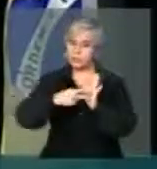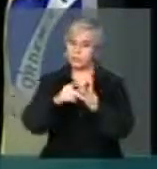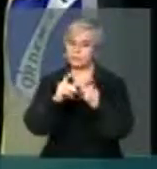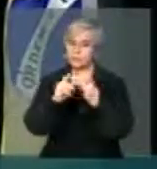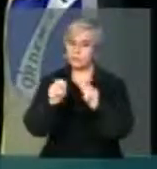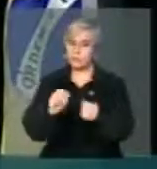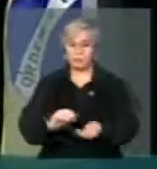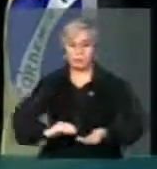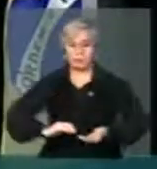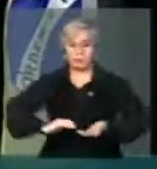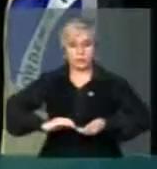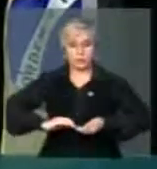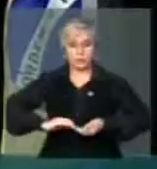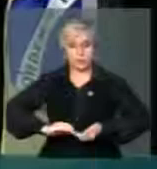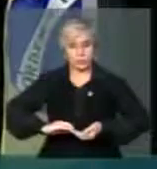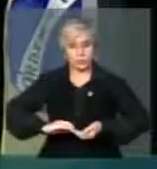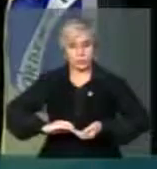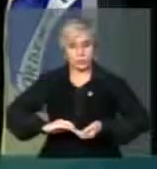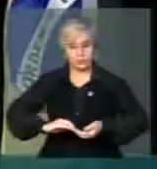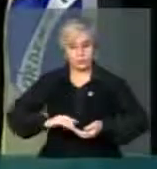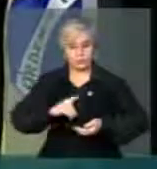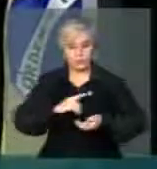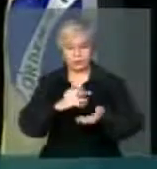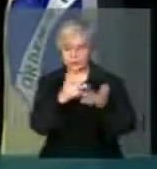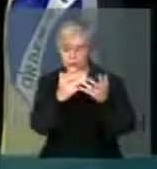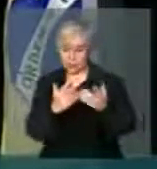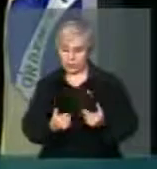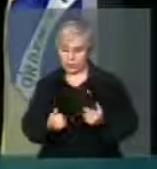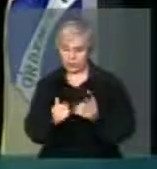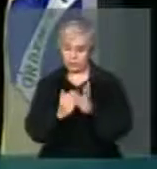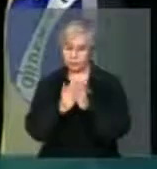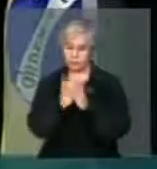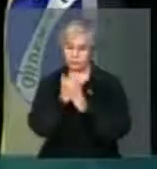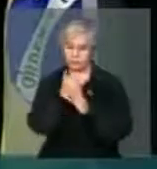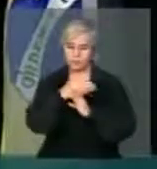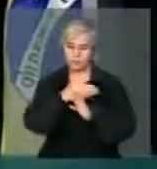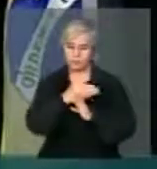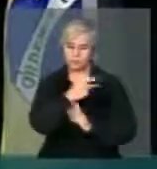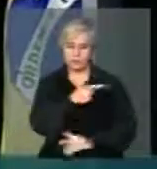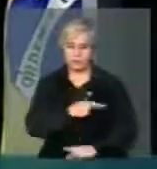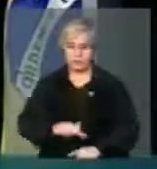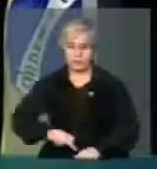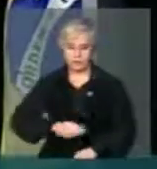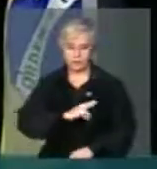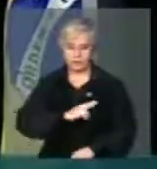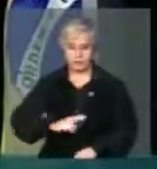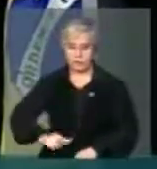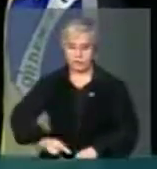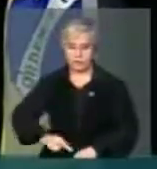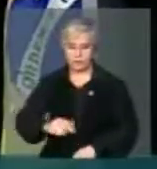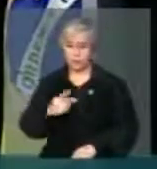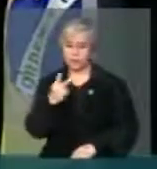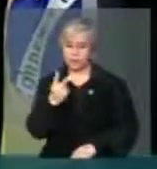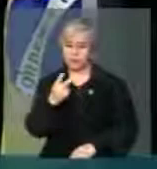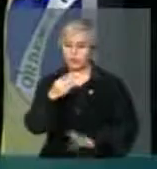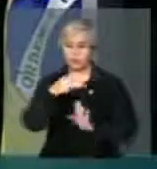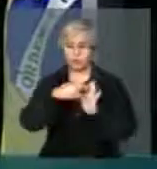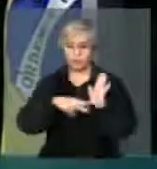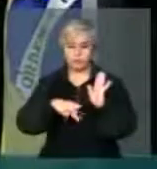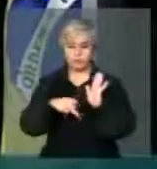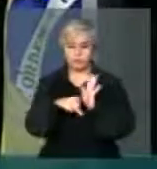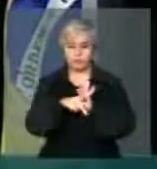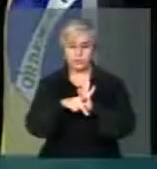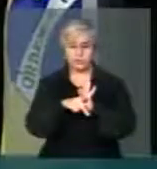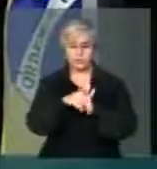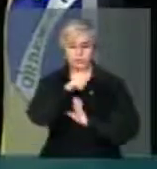Congresso Nacional tem recebido da Presidência da República mais de duas medidas provisórias a